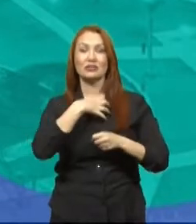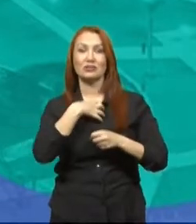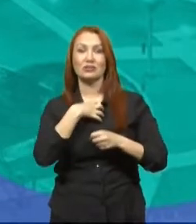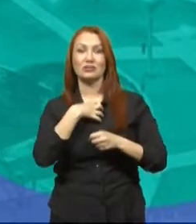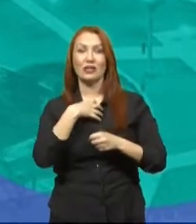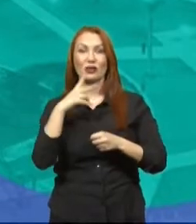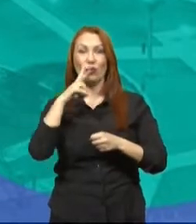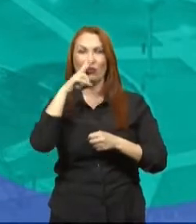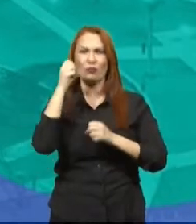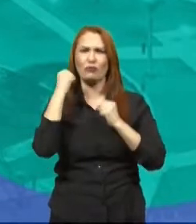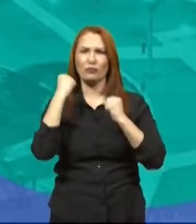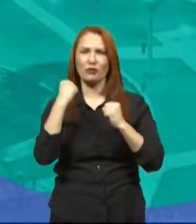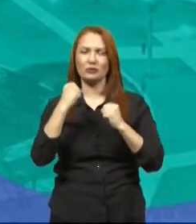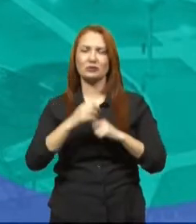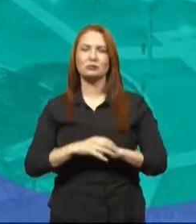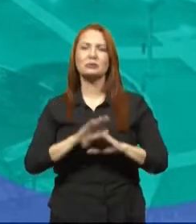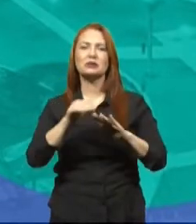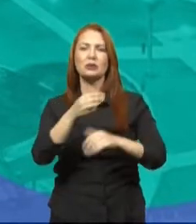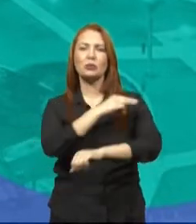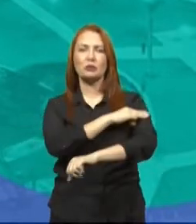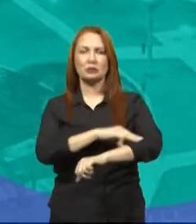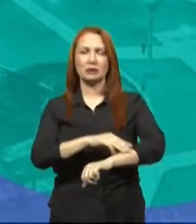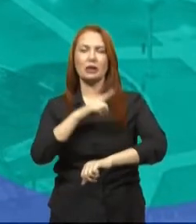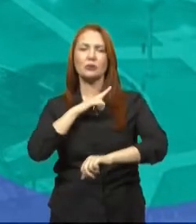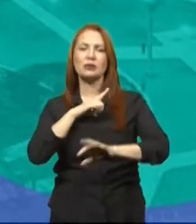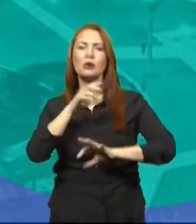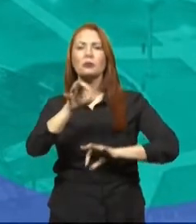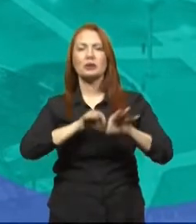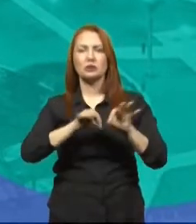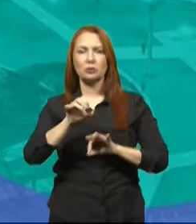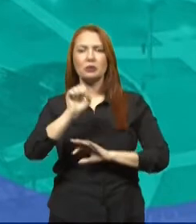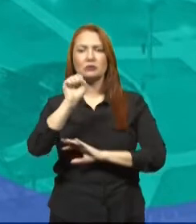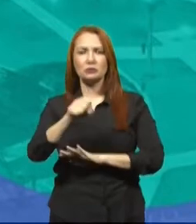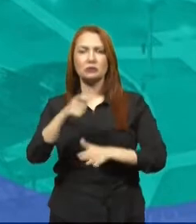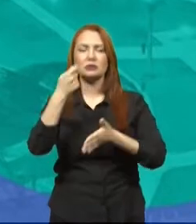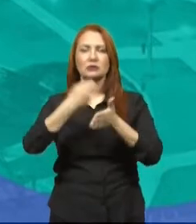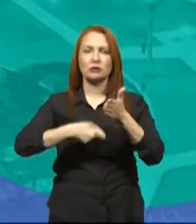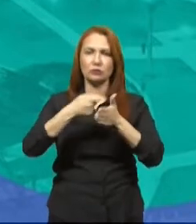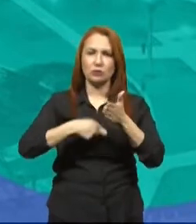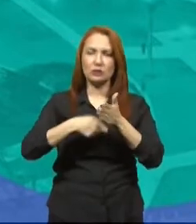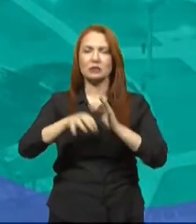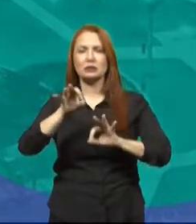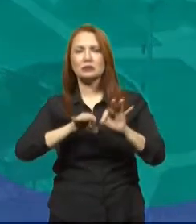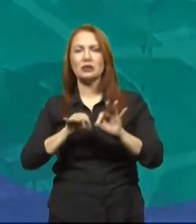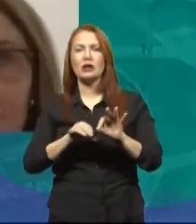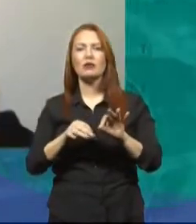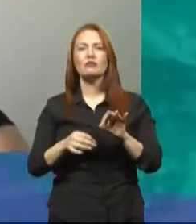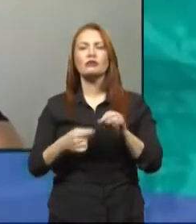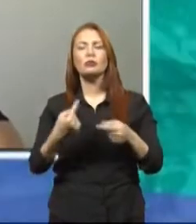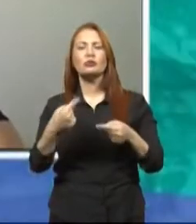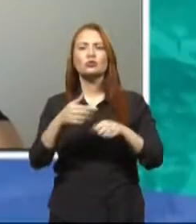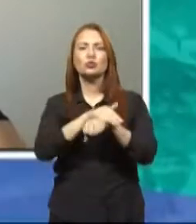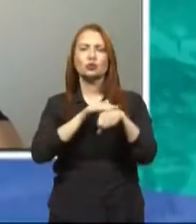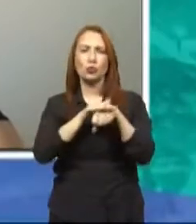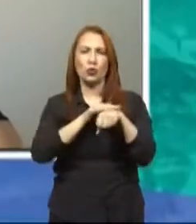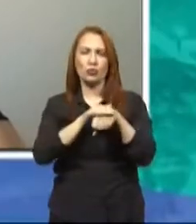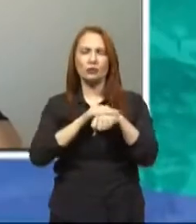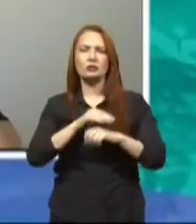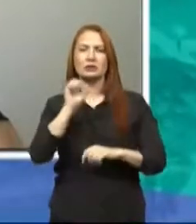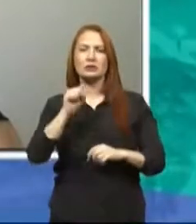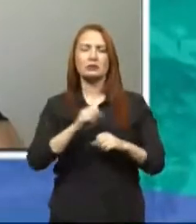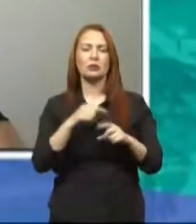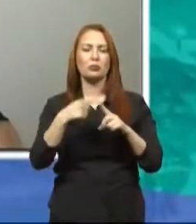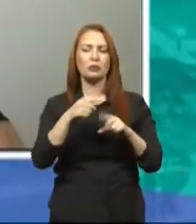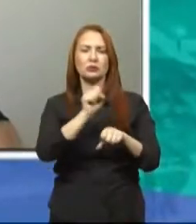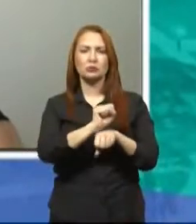sim um potencial, o Ministério ele tem esse planejamento de tentar fomentar, a gente espera que com o descontingenciamento do FNCT de 2022 seja